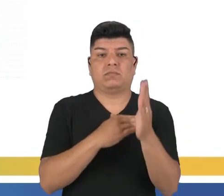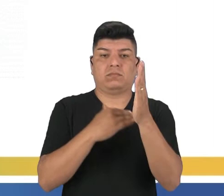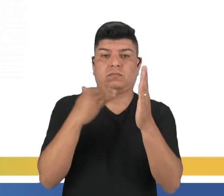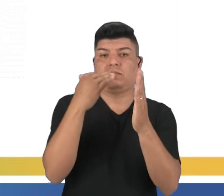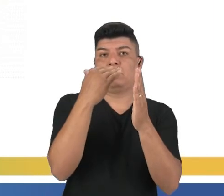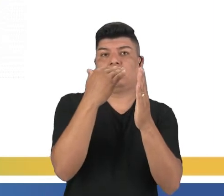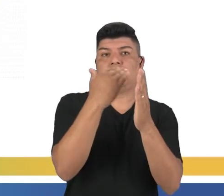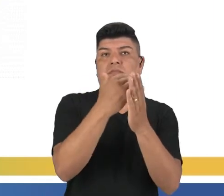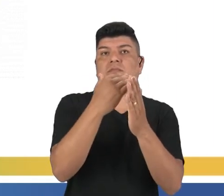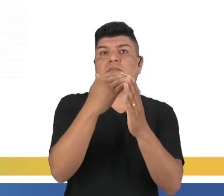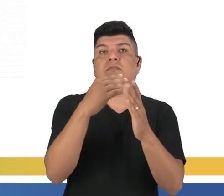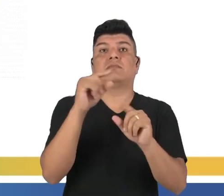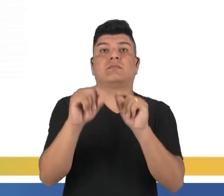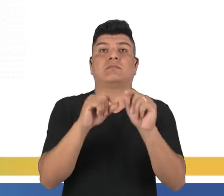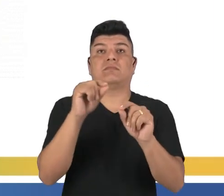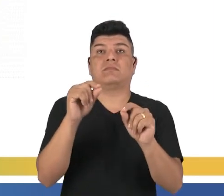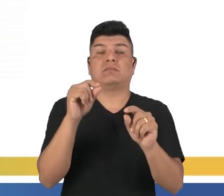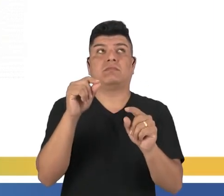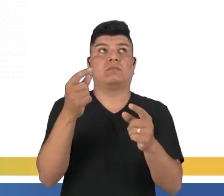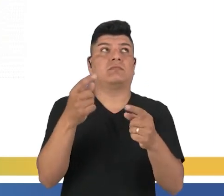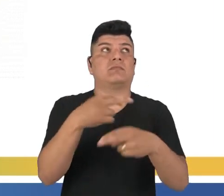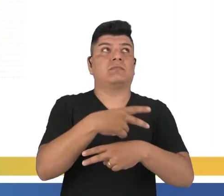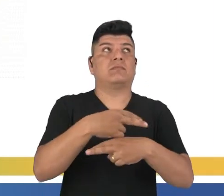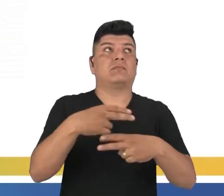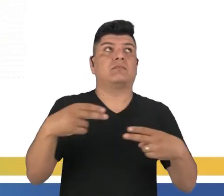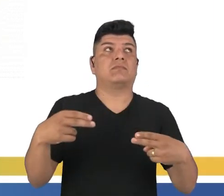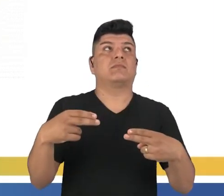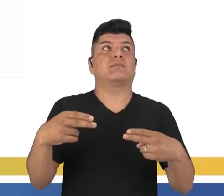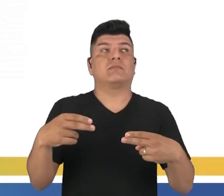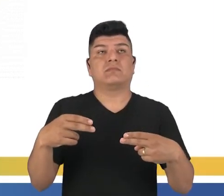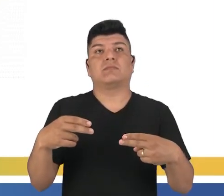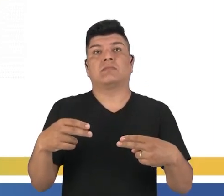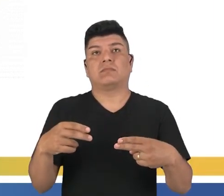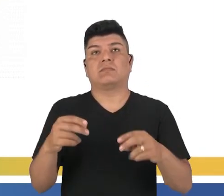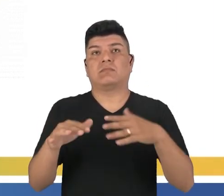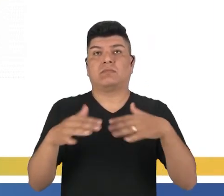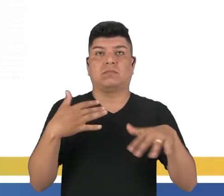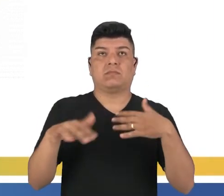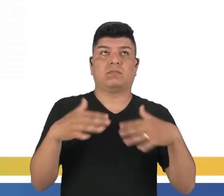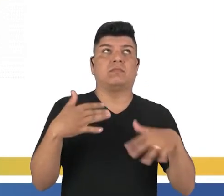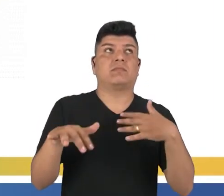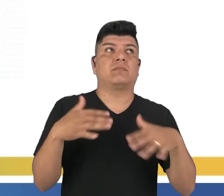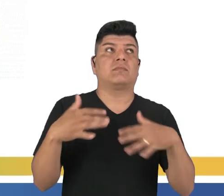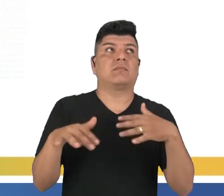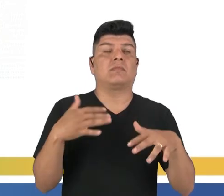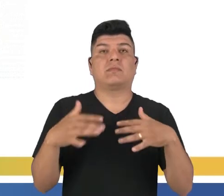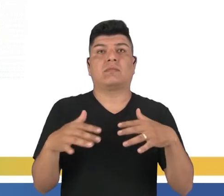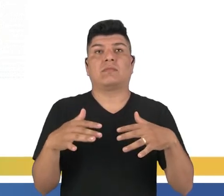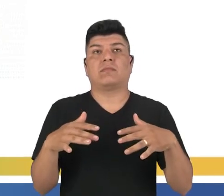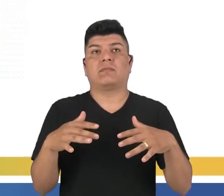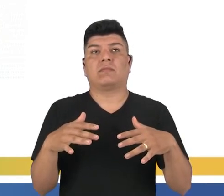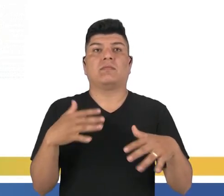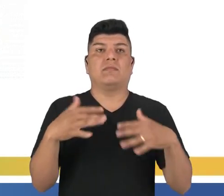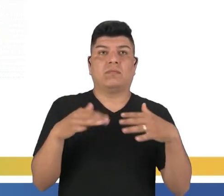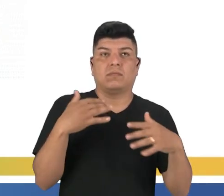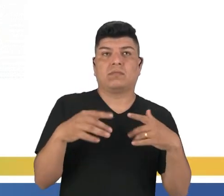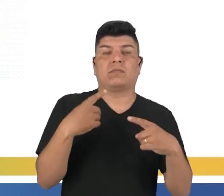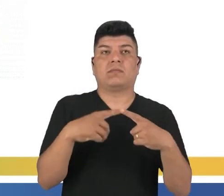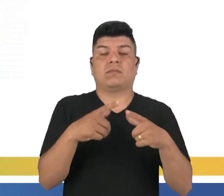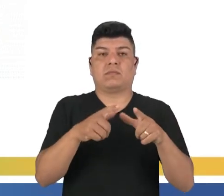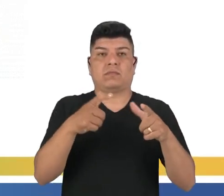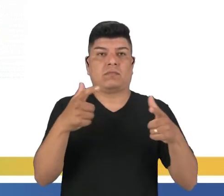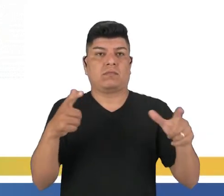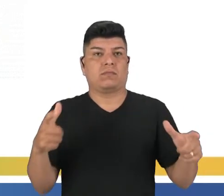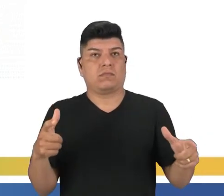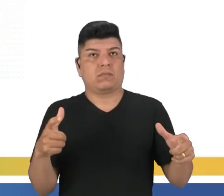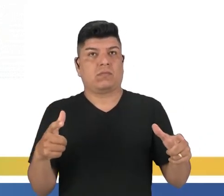da pressão dentro daquele objeto ali que nós chamamos de pistão, né, que está se movimentando. E aí ele vai se movimentar porque aumentou a pressão,